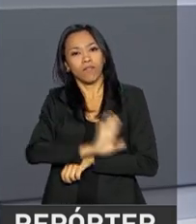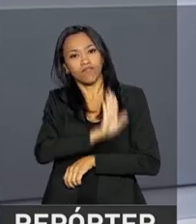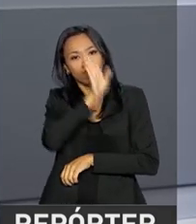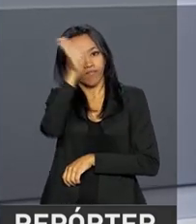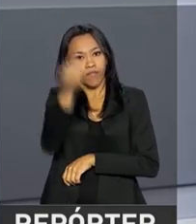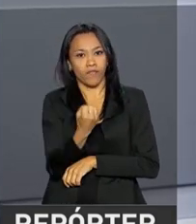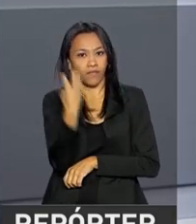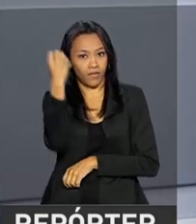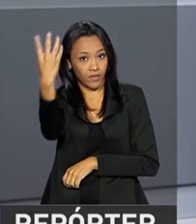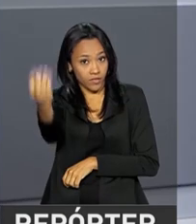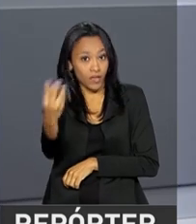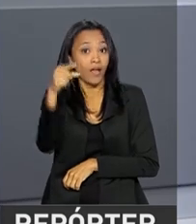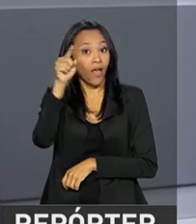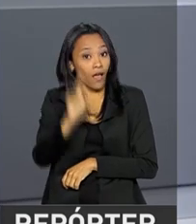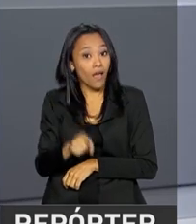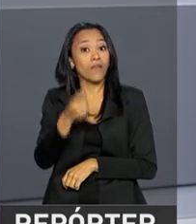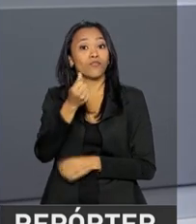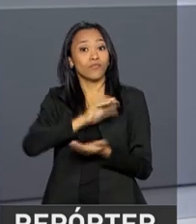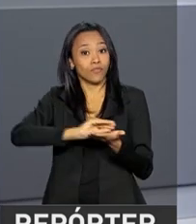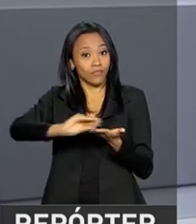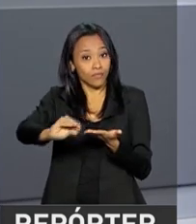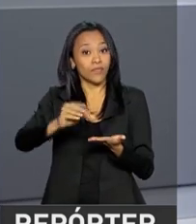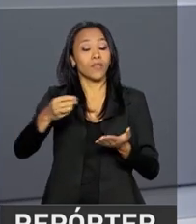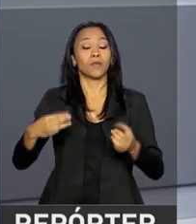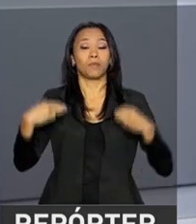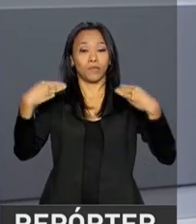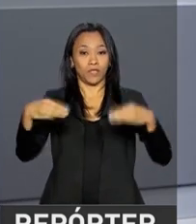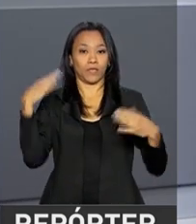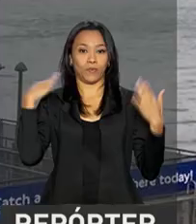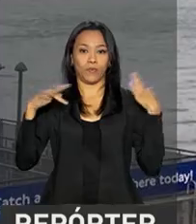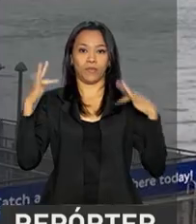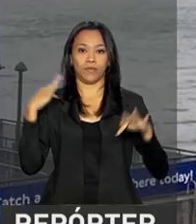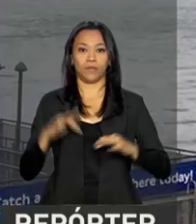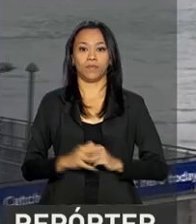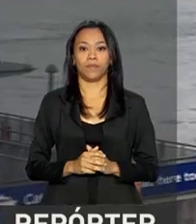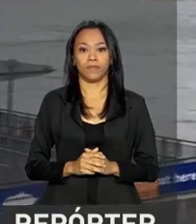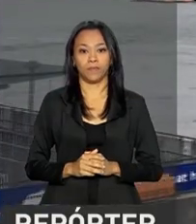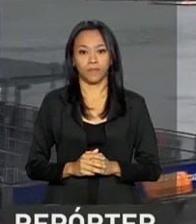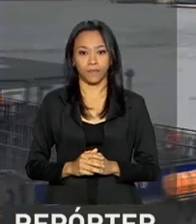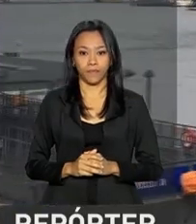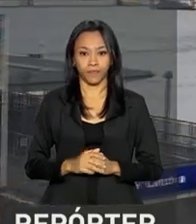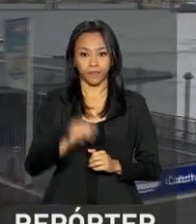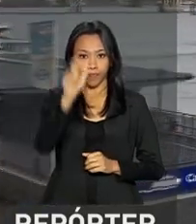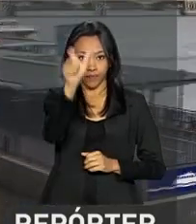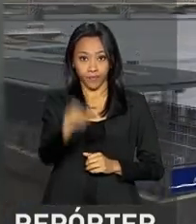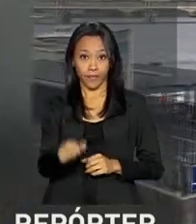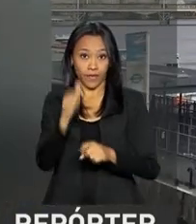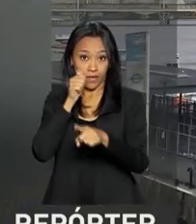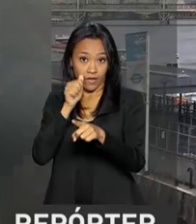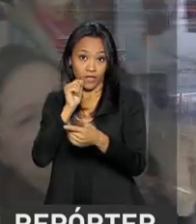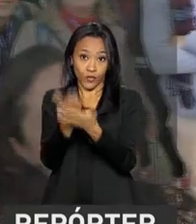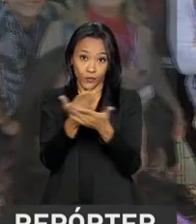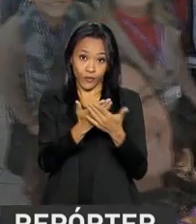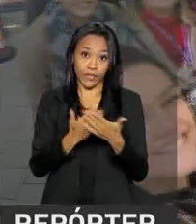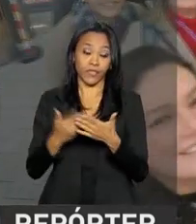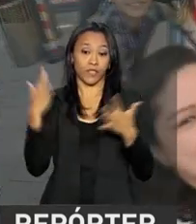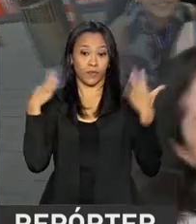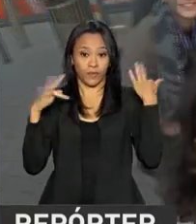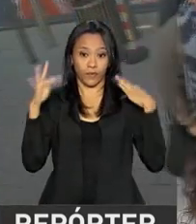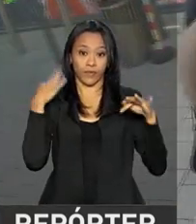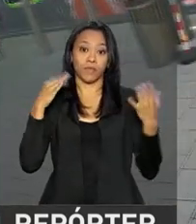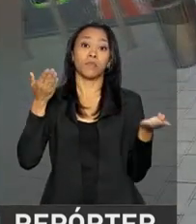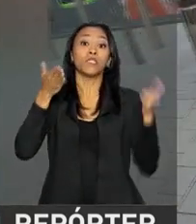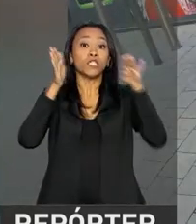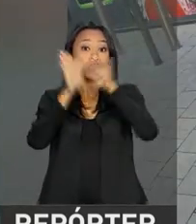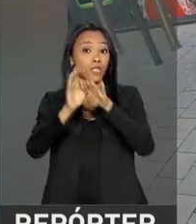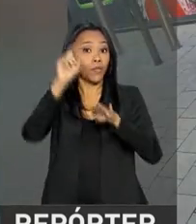iniciativa totalmente financiada pelo ministério do turismo a estudante de turismo gabriela chegou em londres no